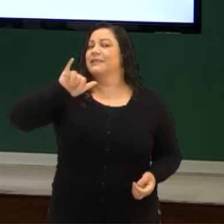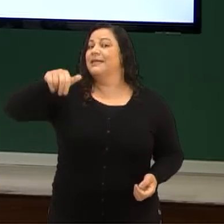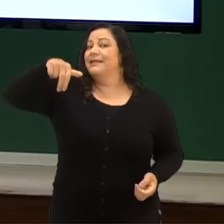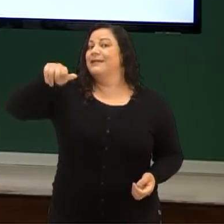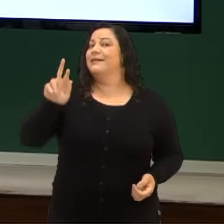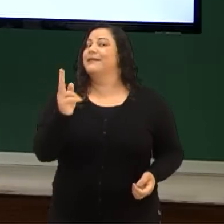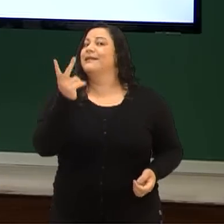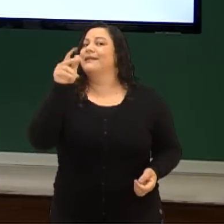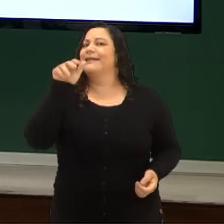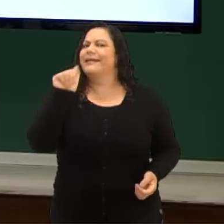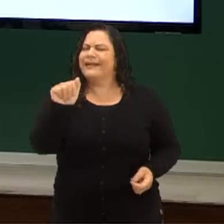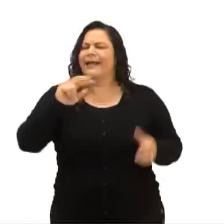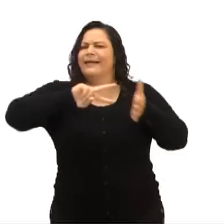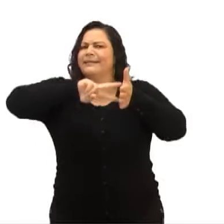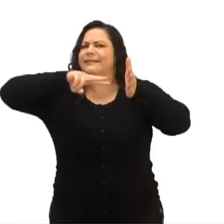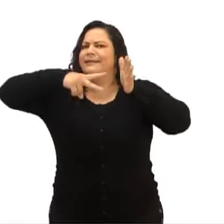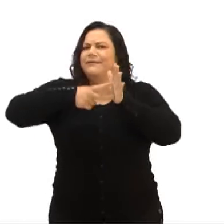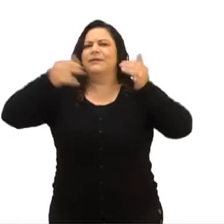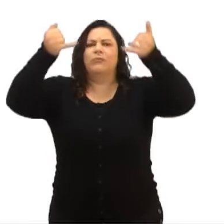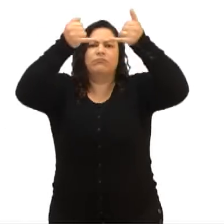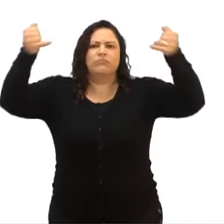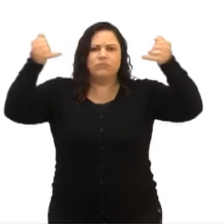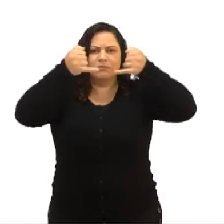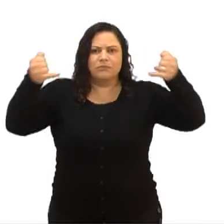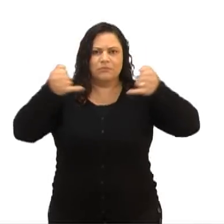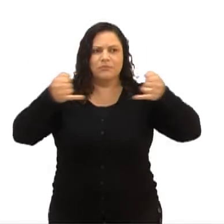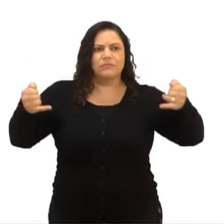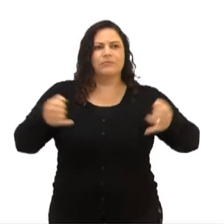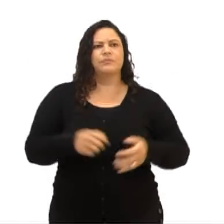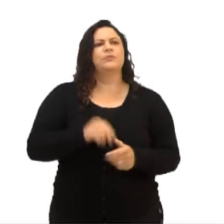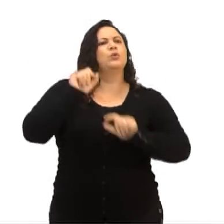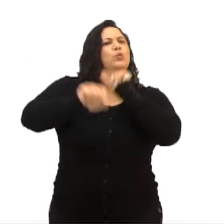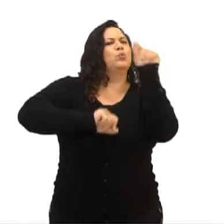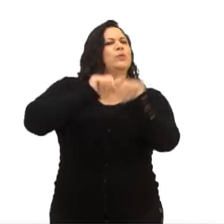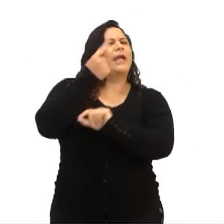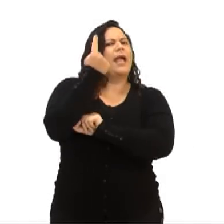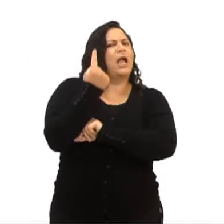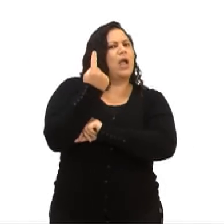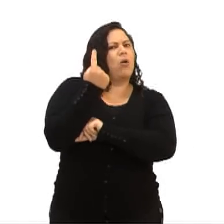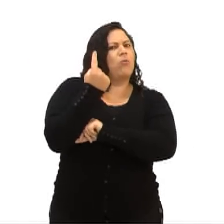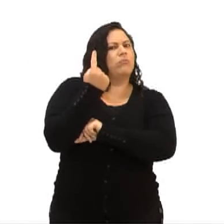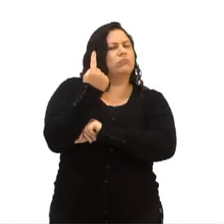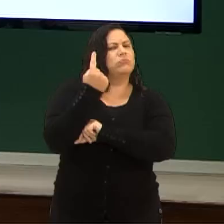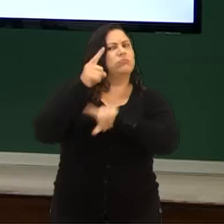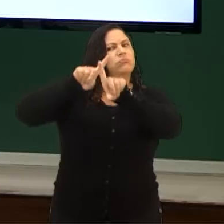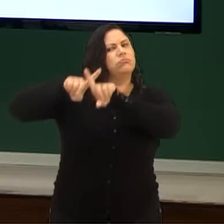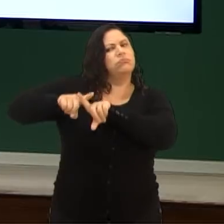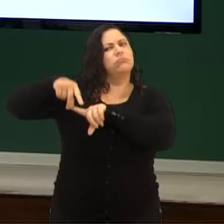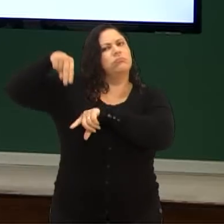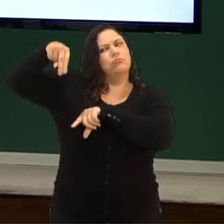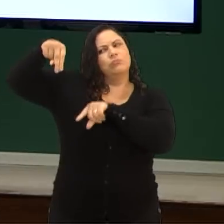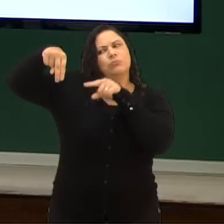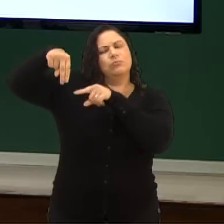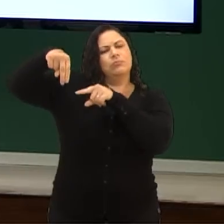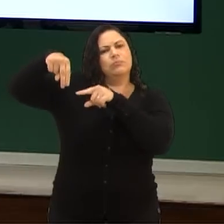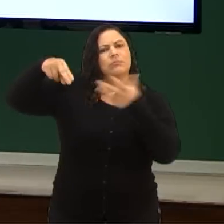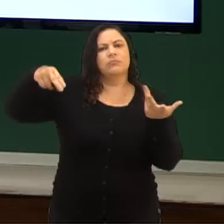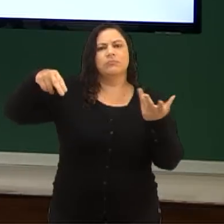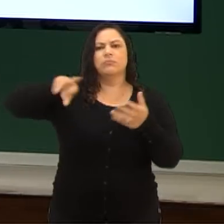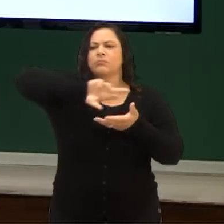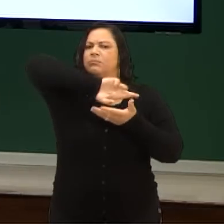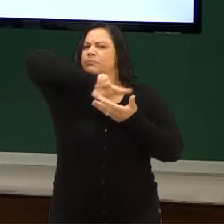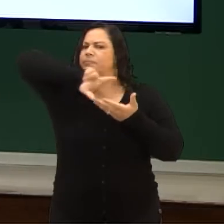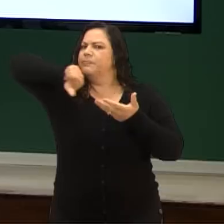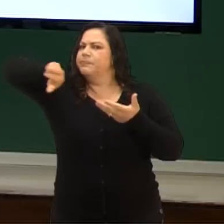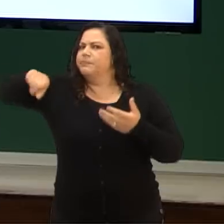uma linha. É matriz do tipo 1 por n. O que é esse n, professor? Pode ser uma linha com infinitas